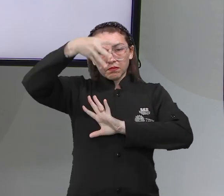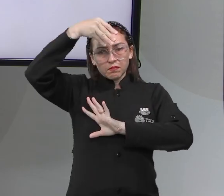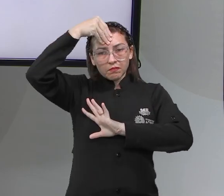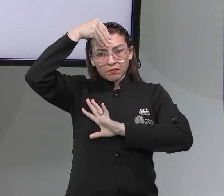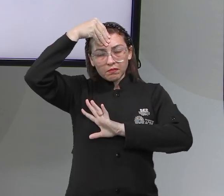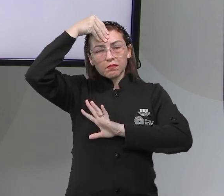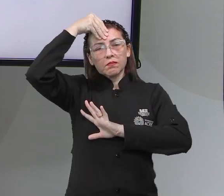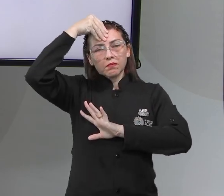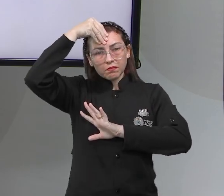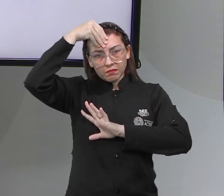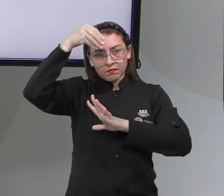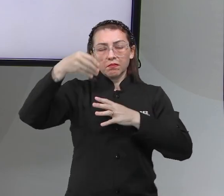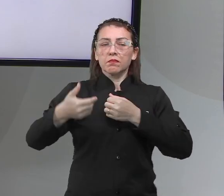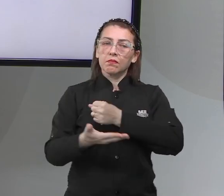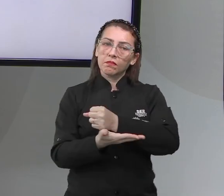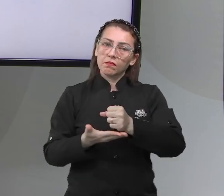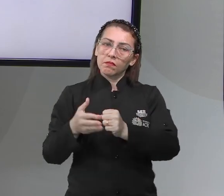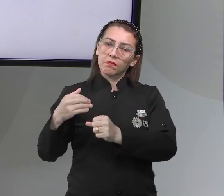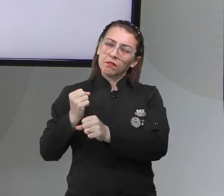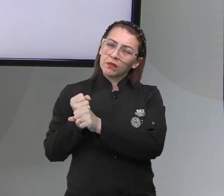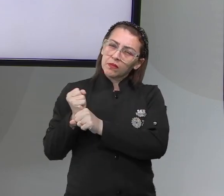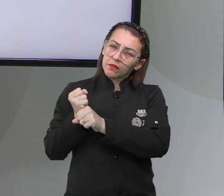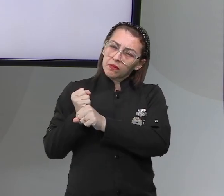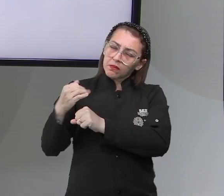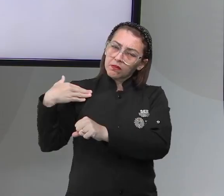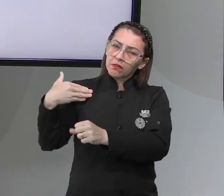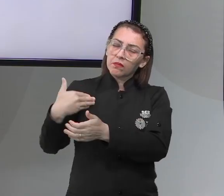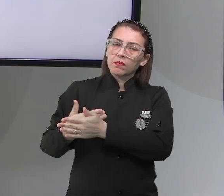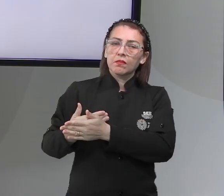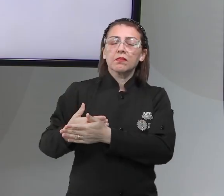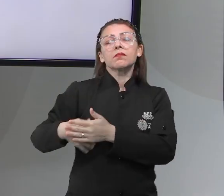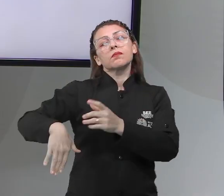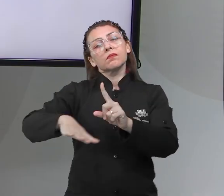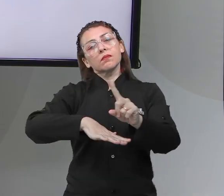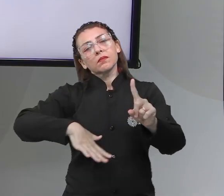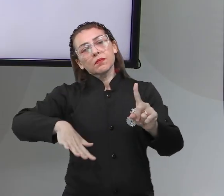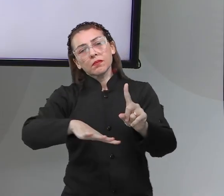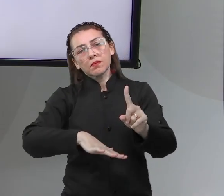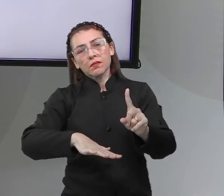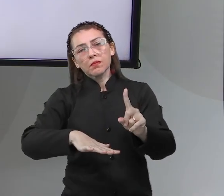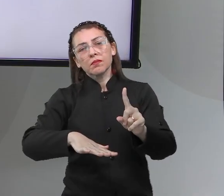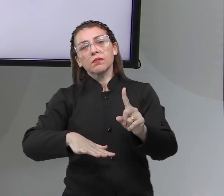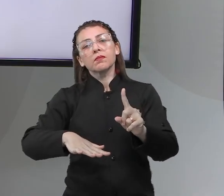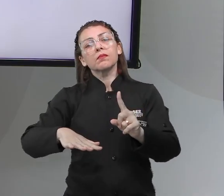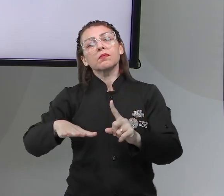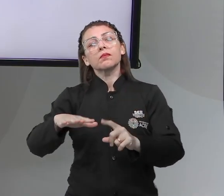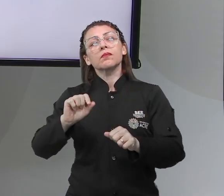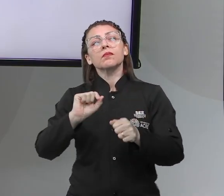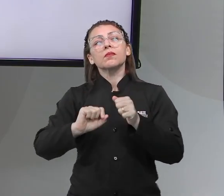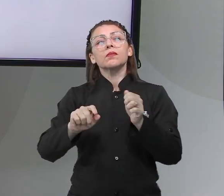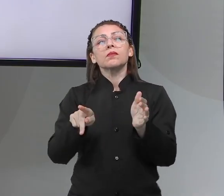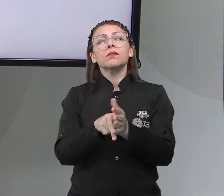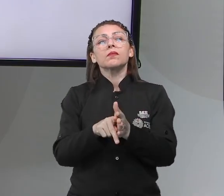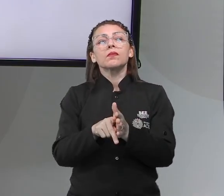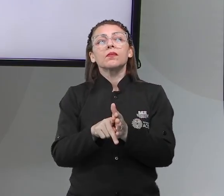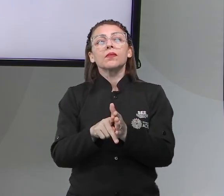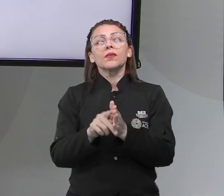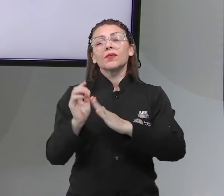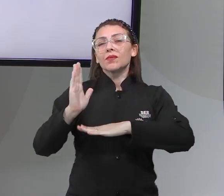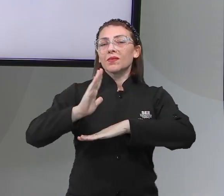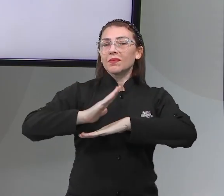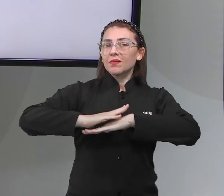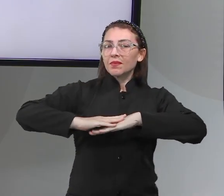estão consolidados há décadas e há séculos na sociedade. O poder carismático vai do